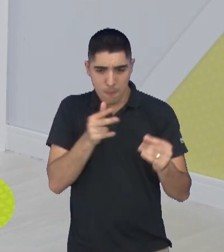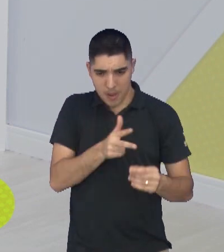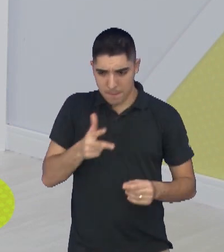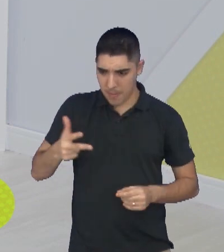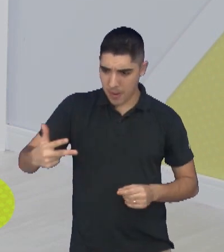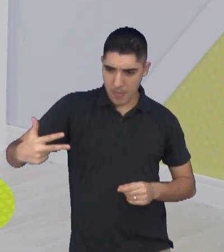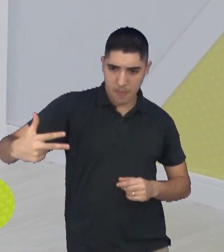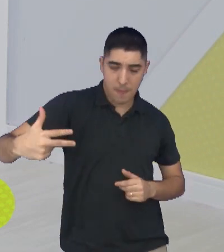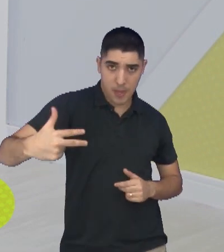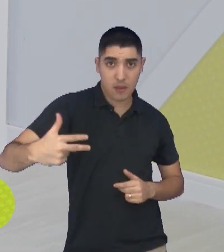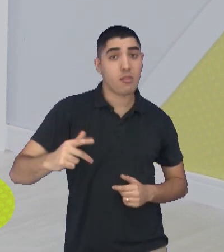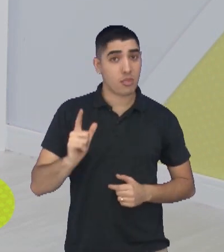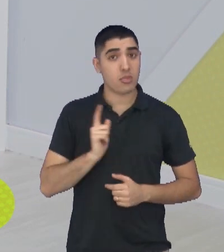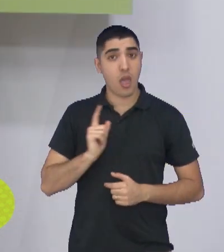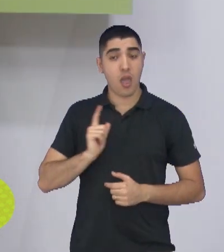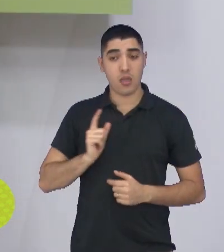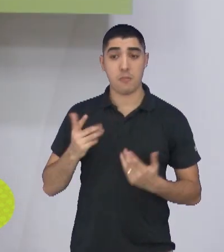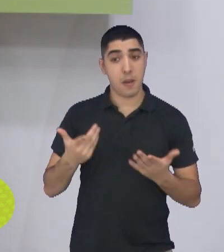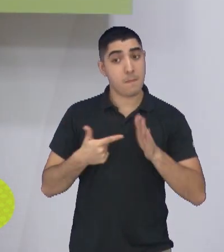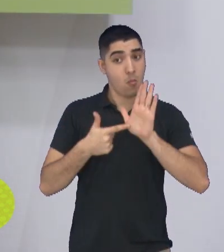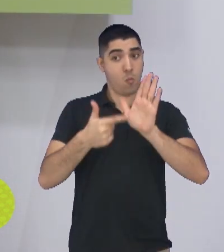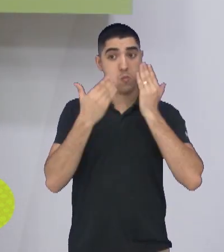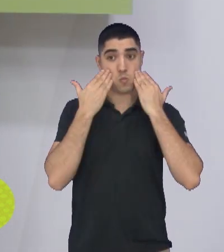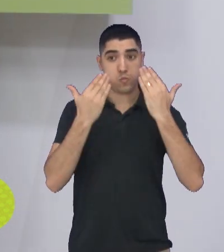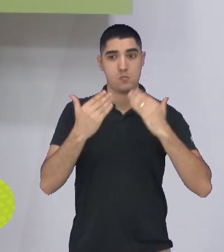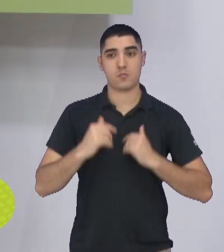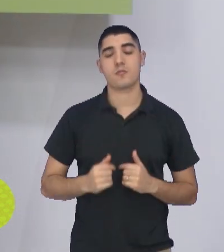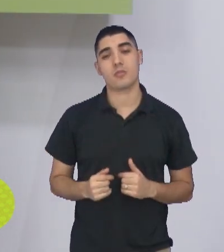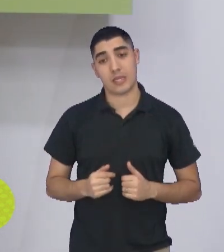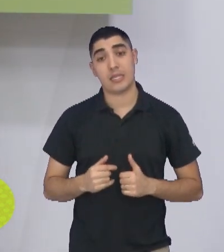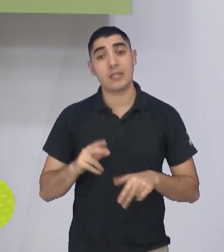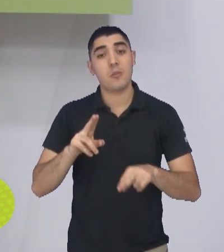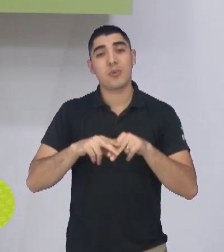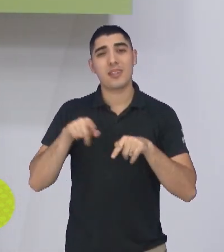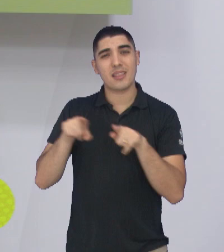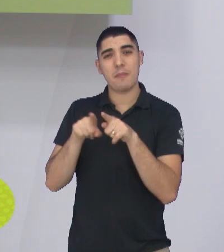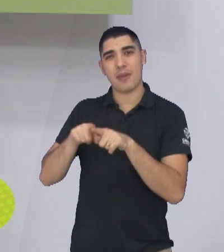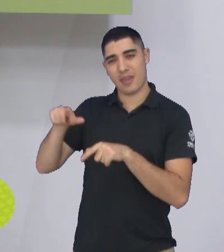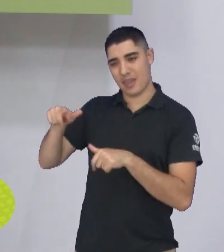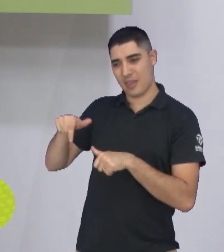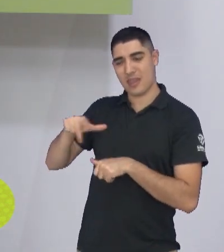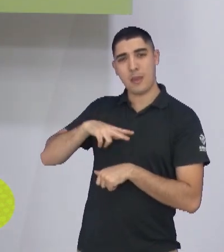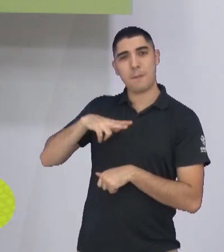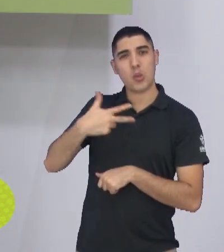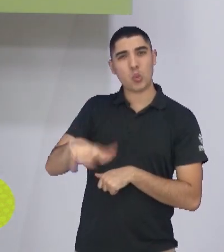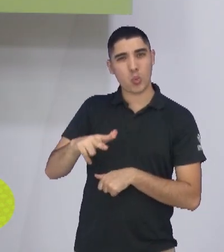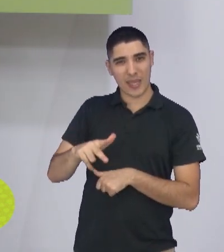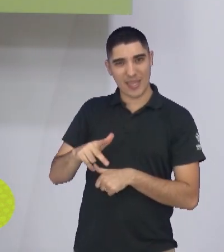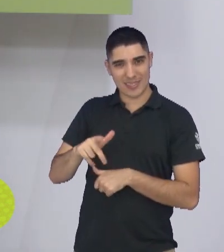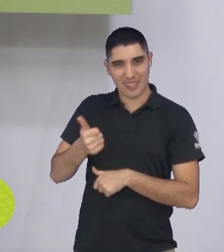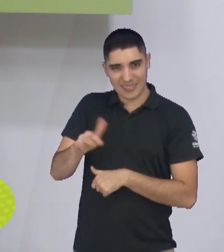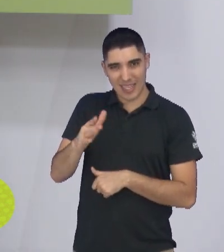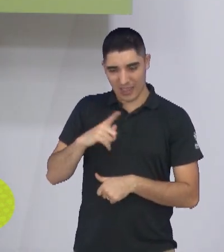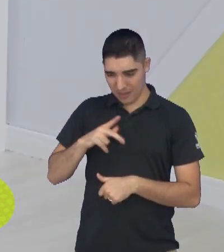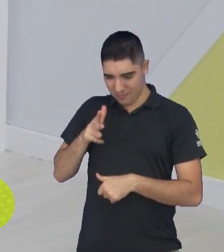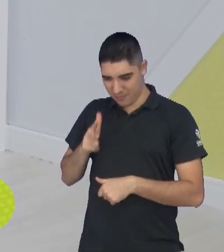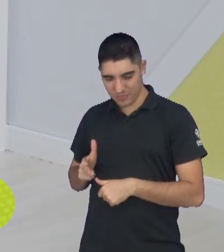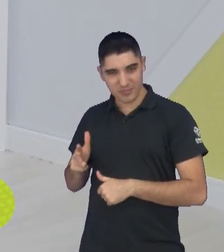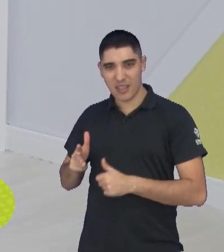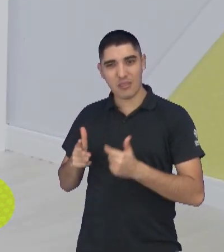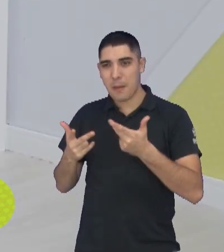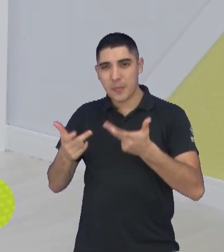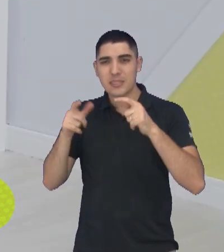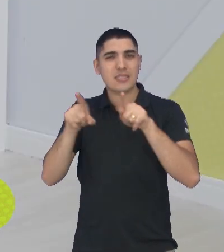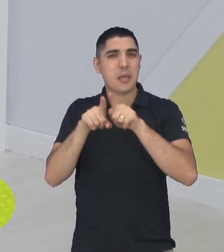uma câmera frontal para pegar o lance de frente. A câmera que está debaixo da transmissão, ela não pega muito bem, porque tem alguém da Portuguesa passando bem na frente na hora. Exato. Então, assim, não dá a